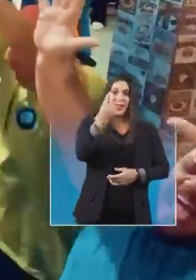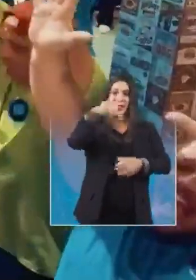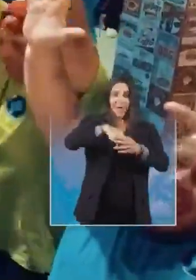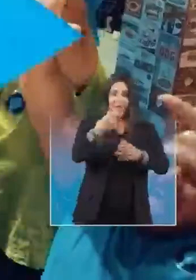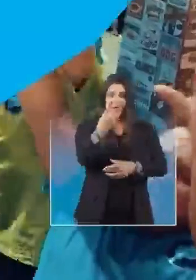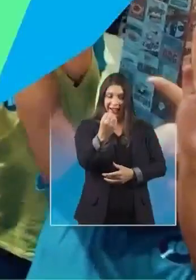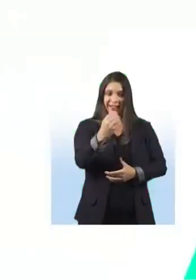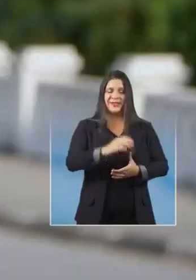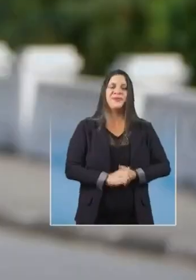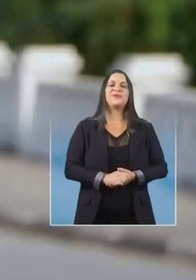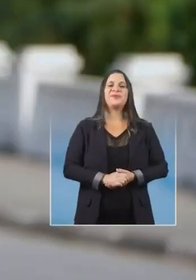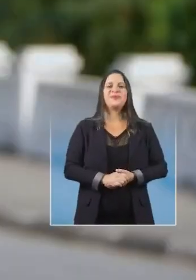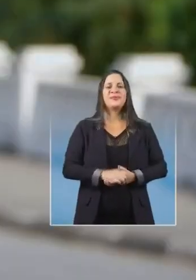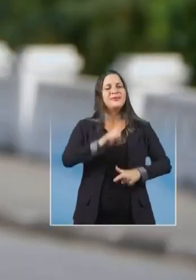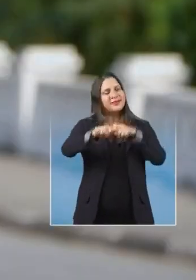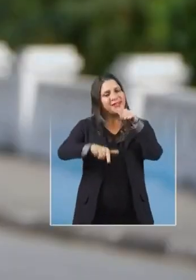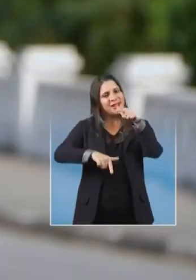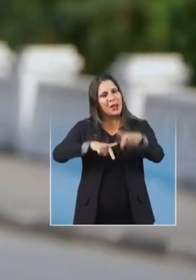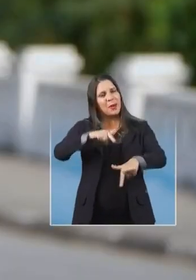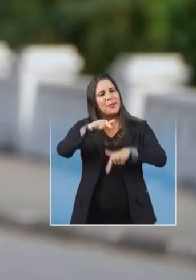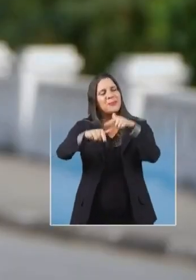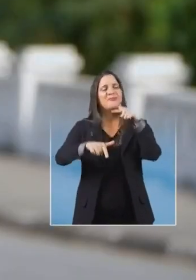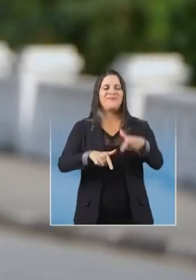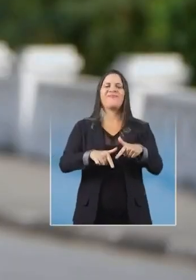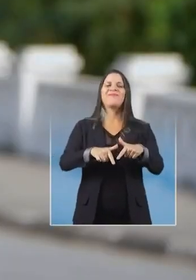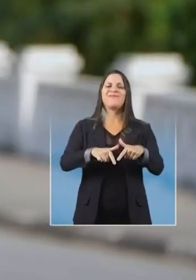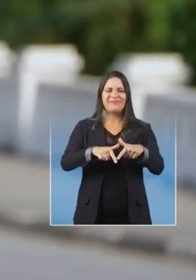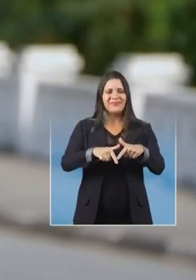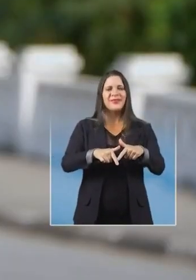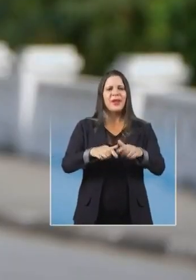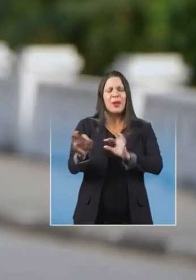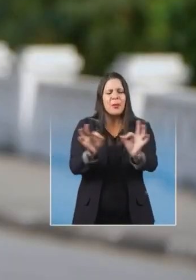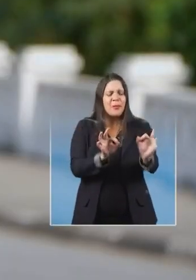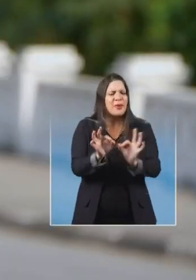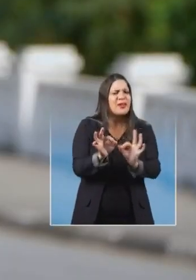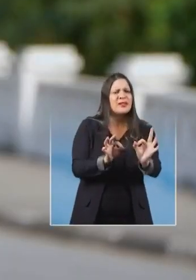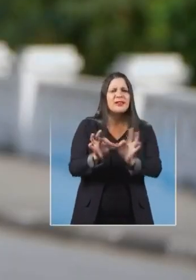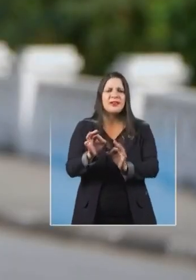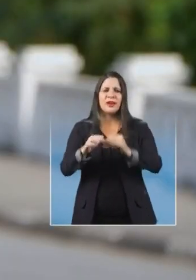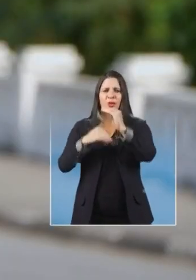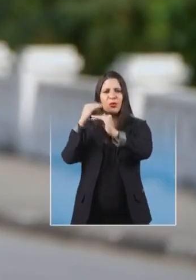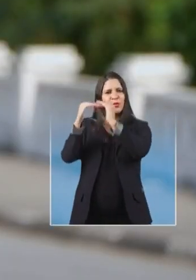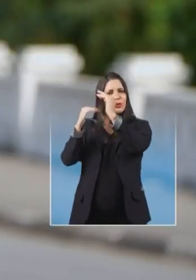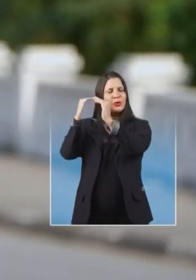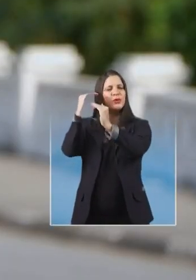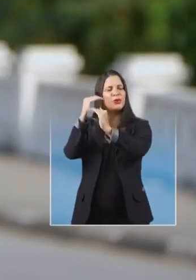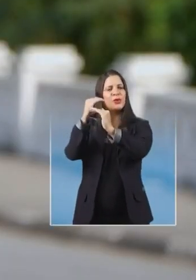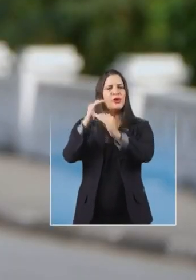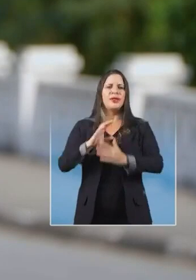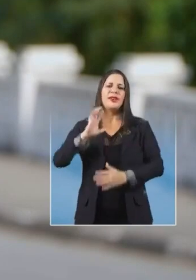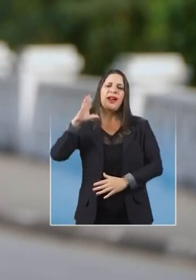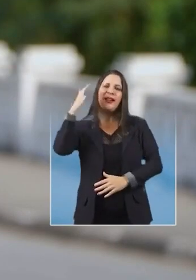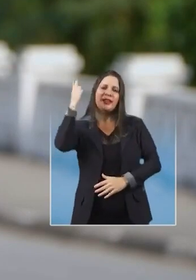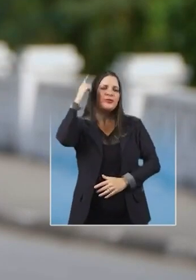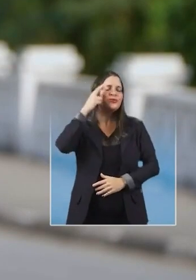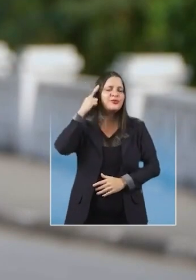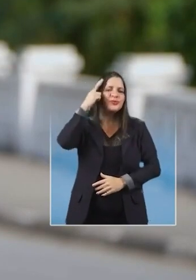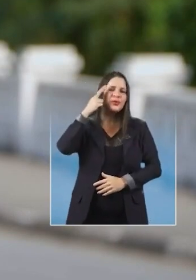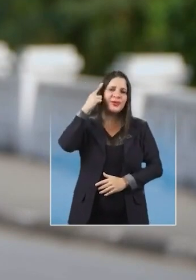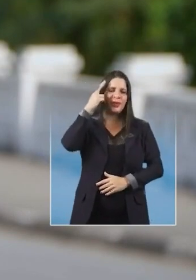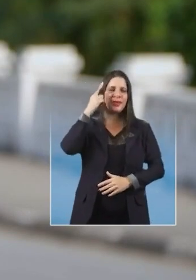10. Trabalhar muito, planejar, construir, realizar